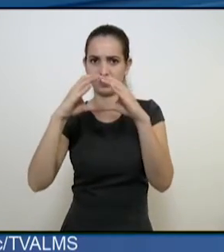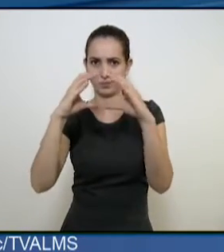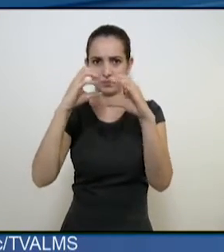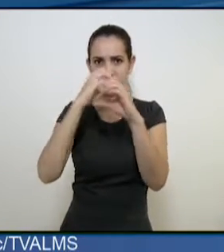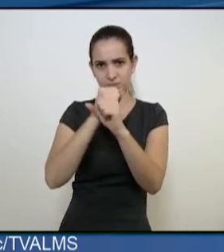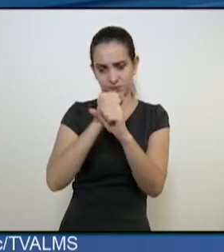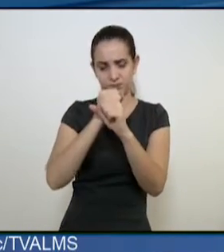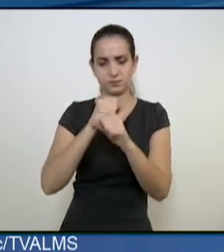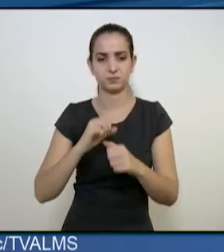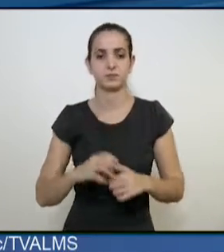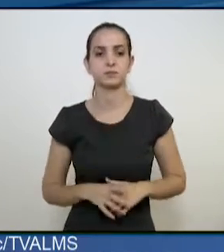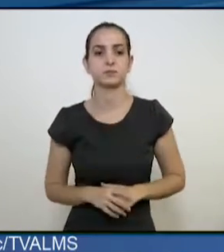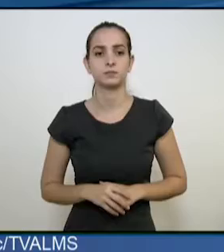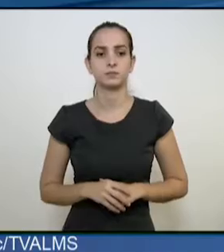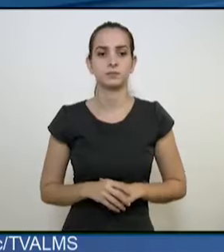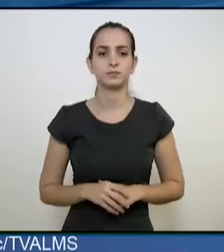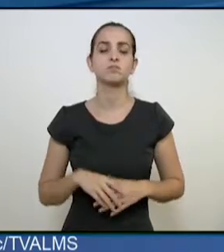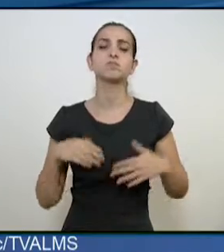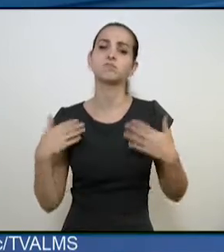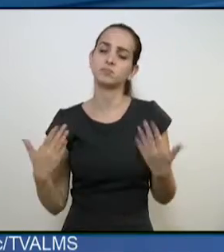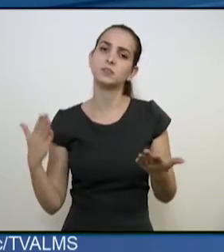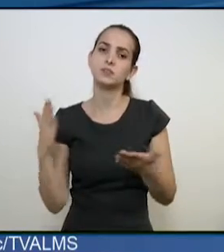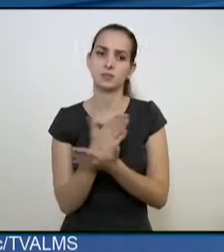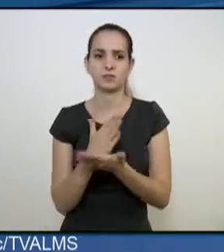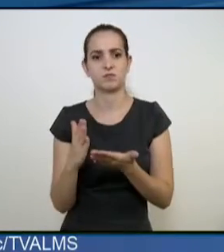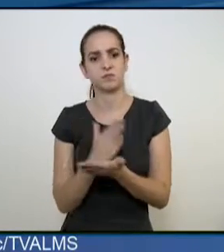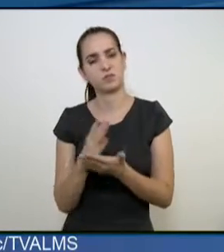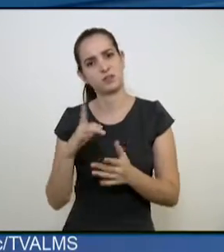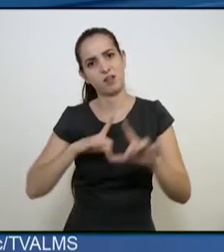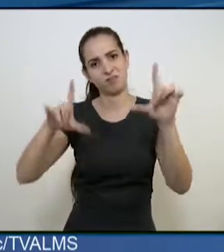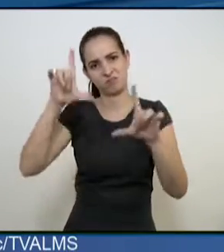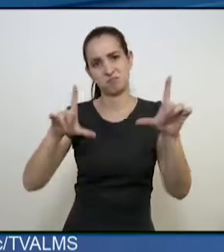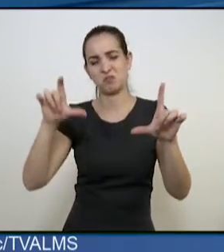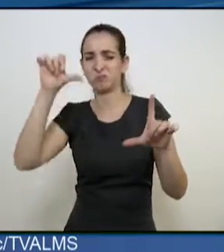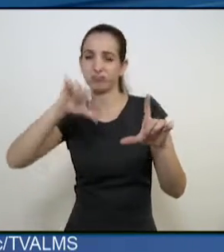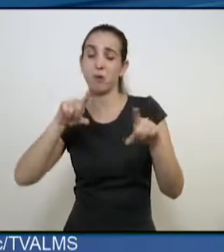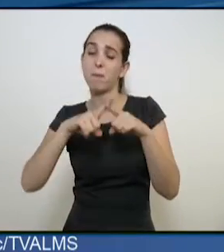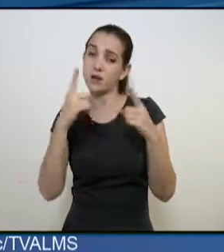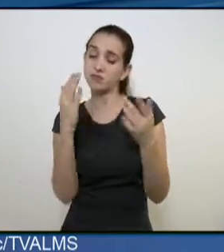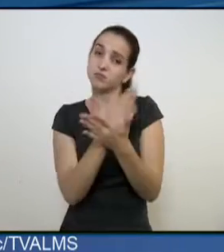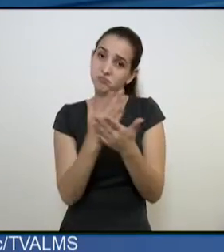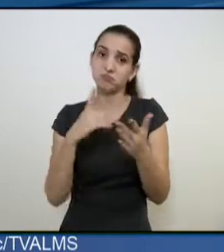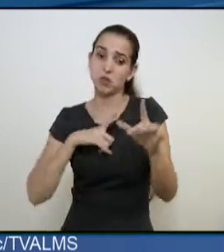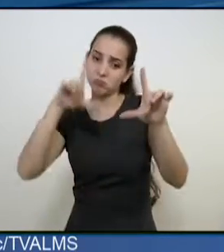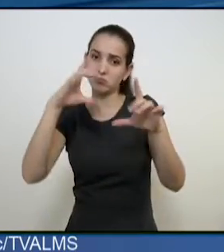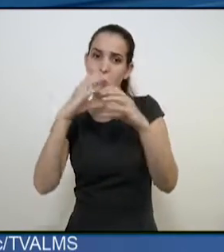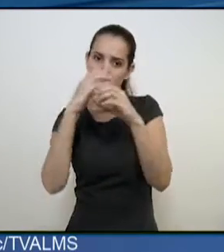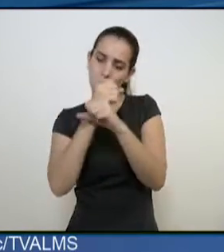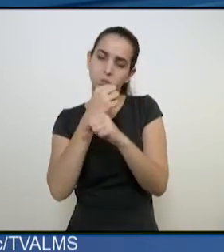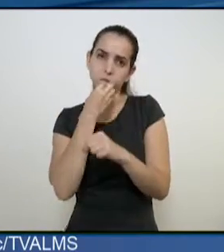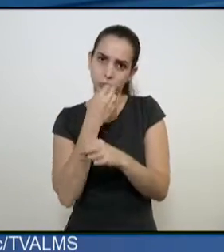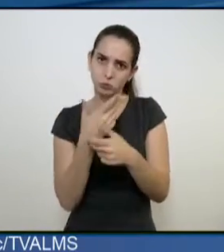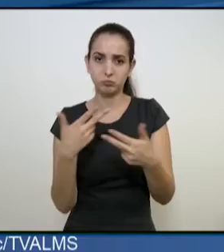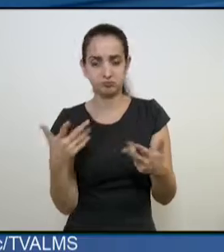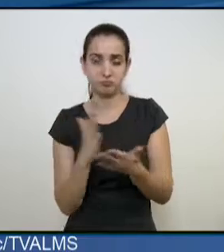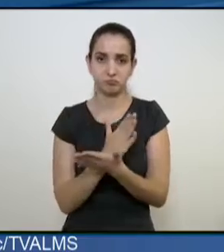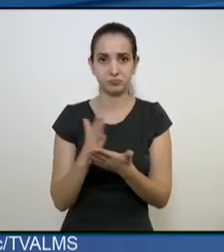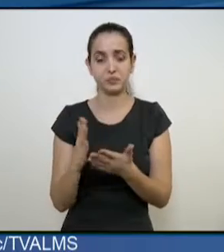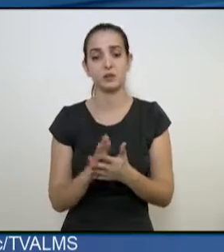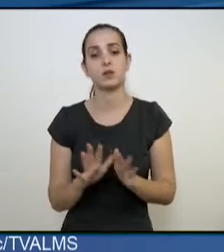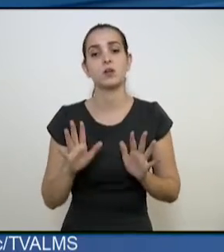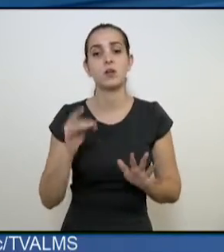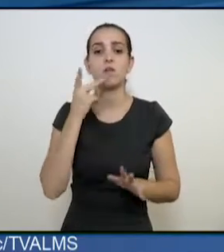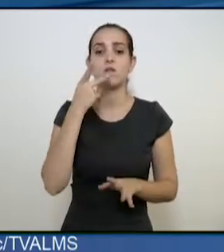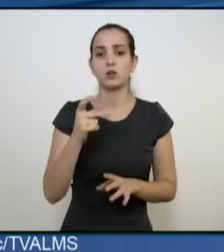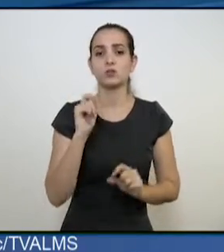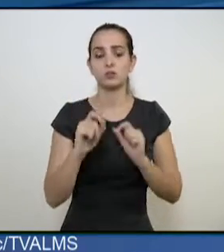Globo, que às vezes passa coisas que não devem, mas às vezes passa coisas boas. Ele dizia que